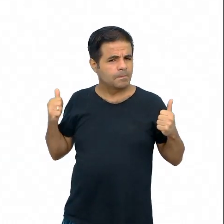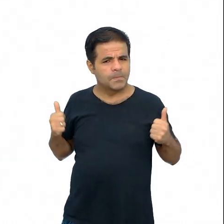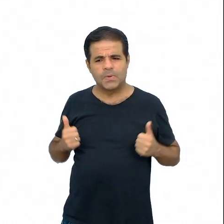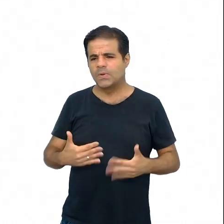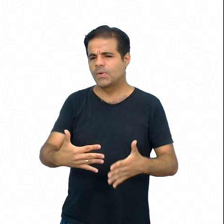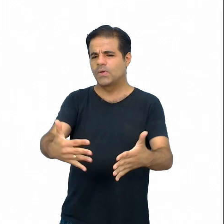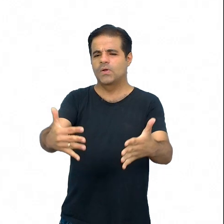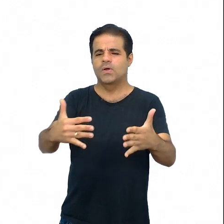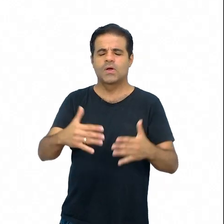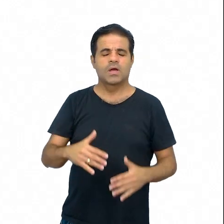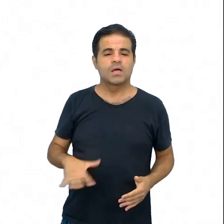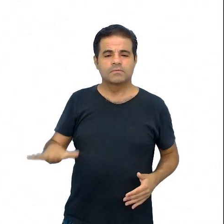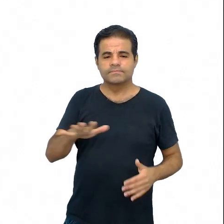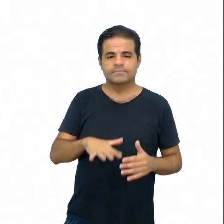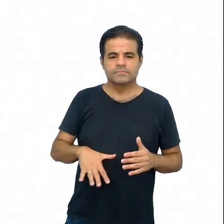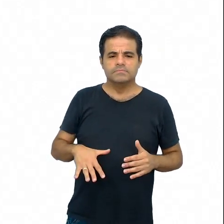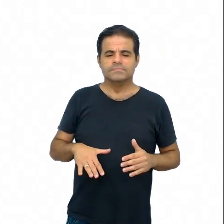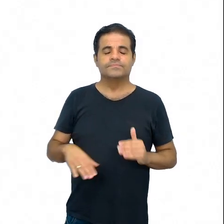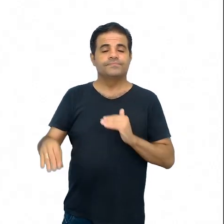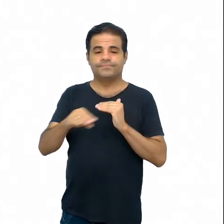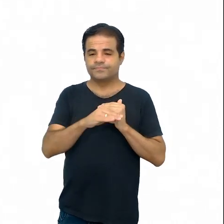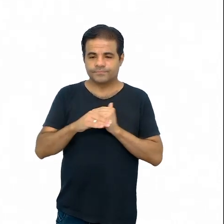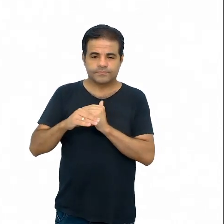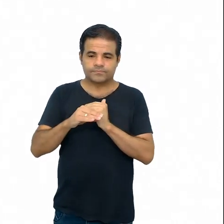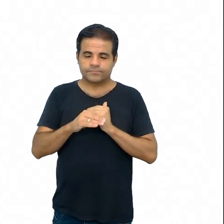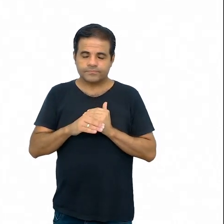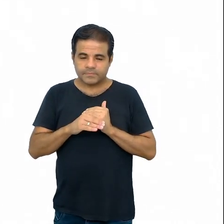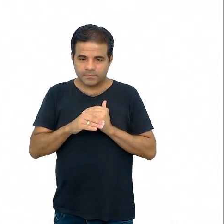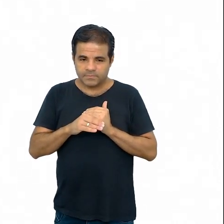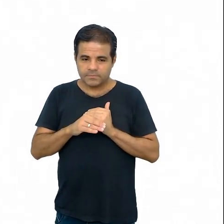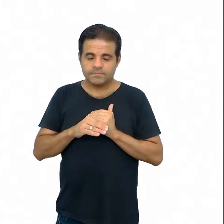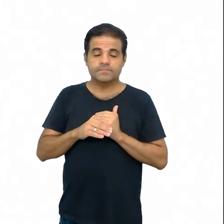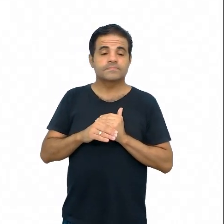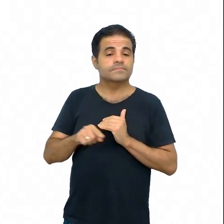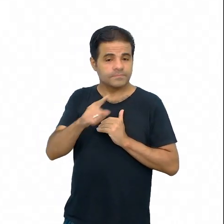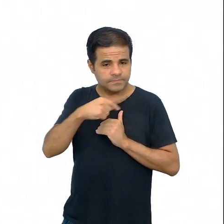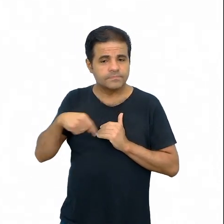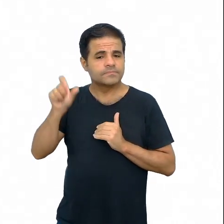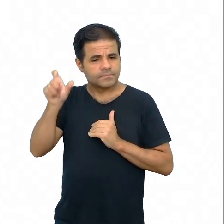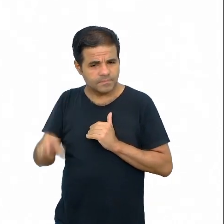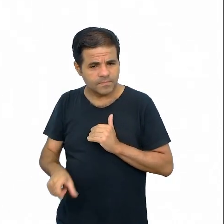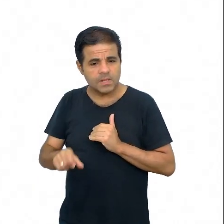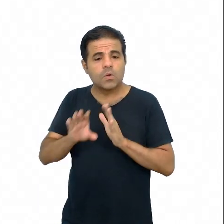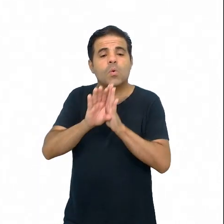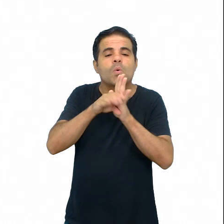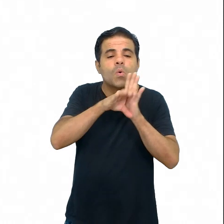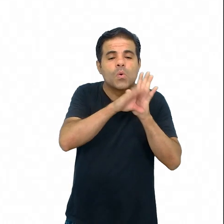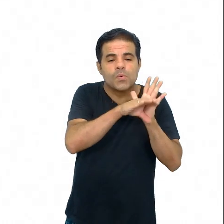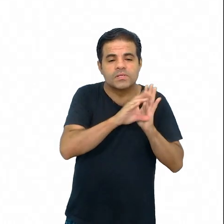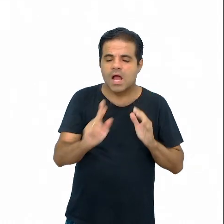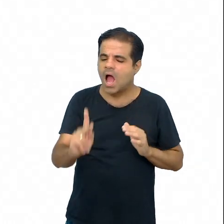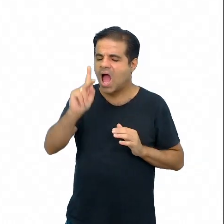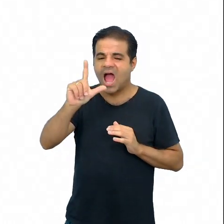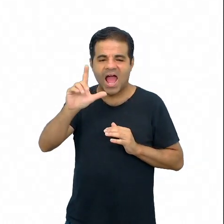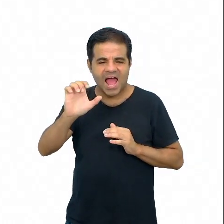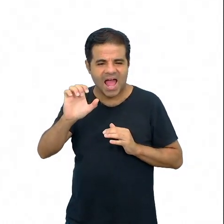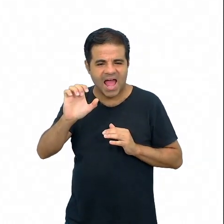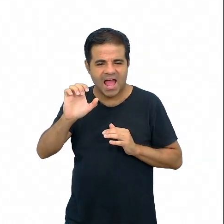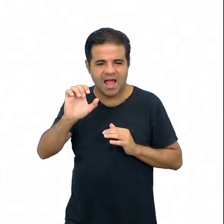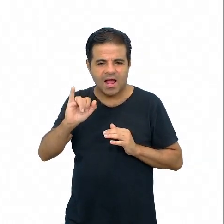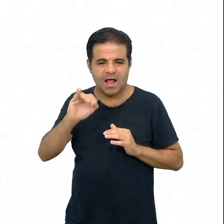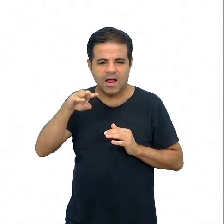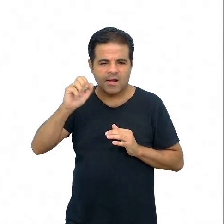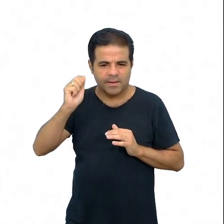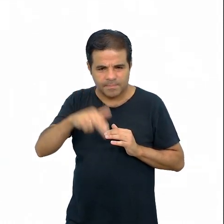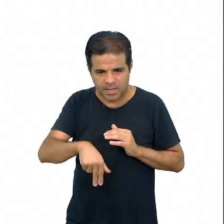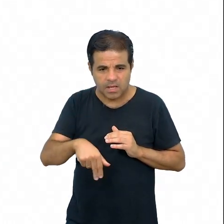a normatividade, né, a norma padrão. Então, para Kleiman, o conceito de letramento amplia a visão